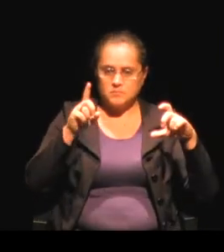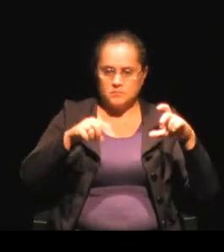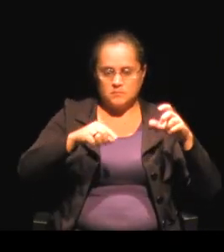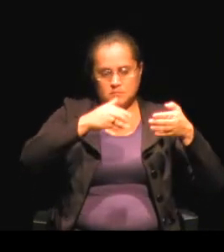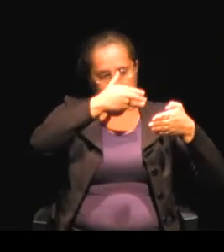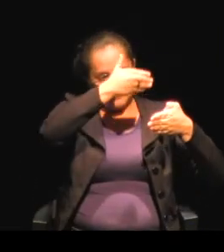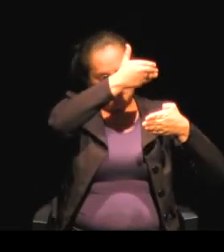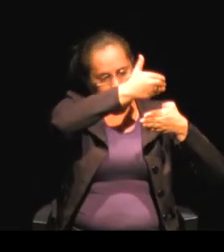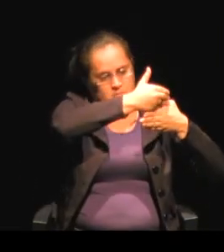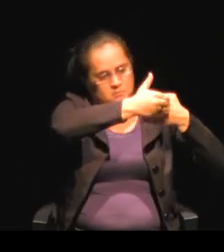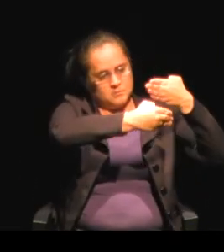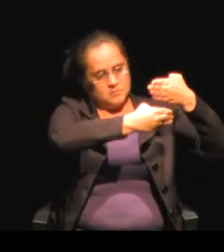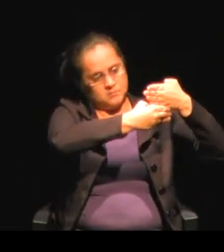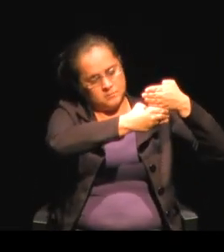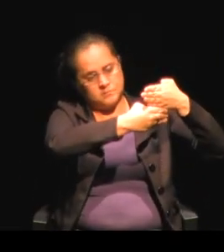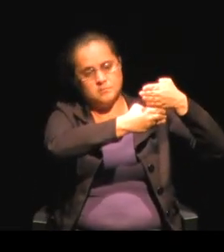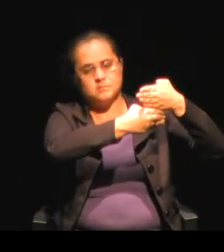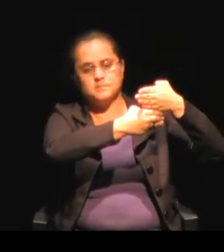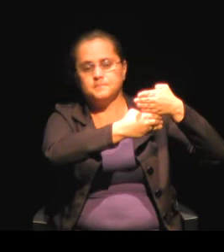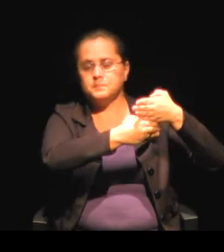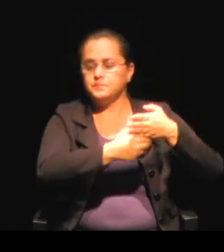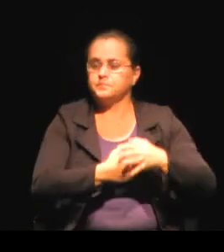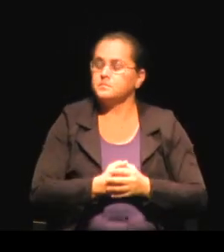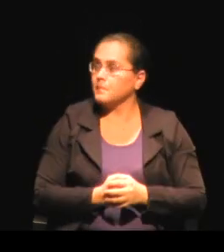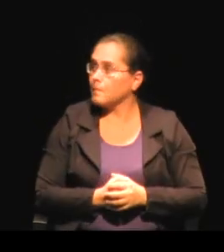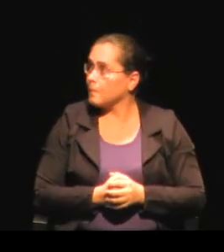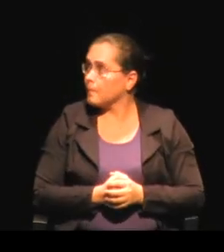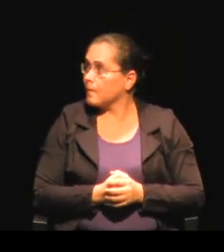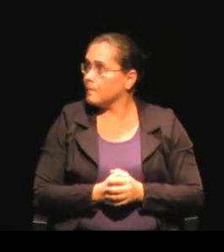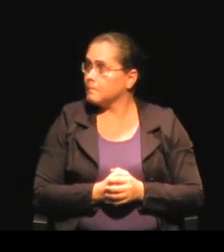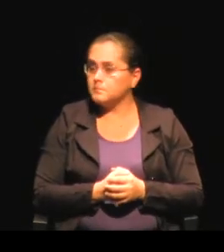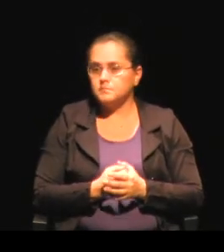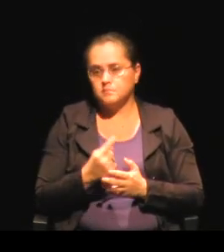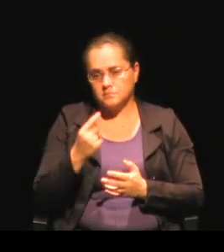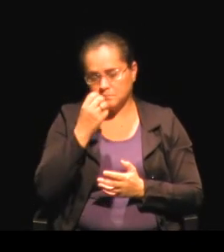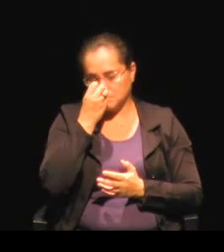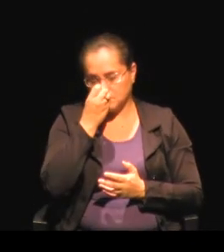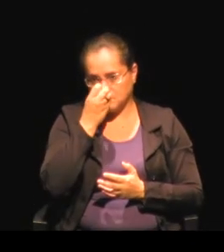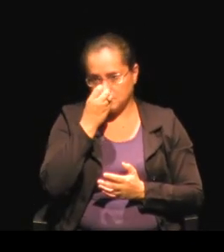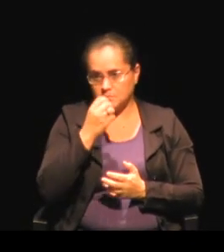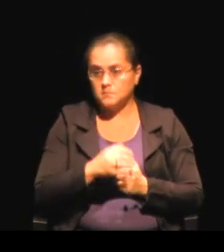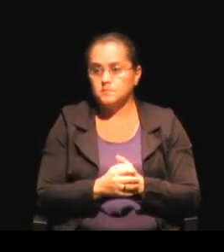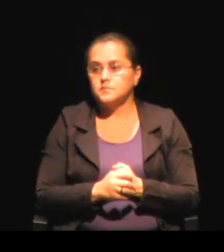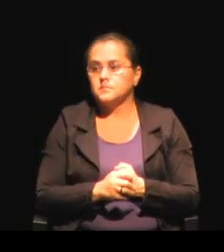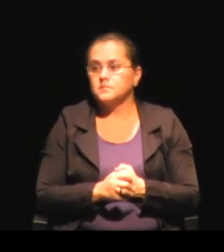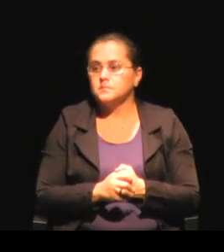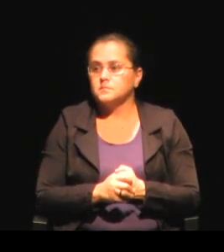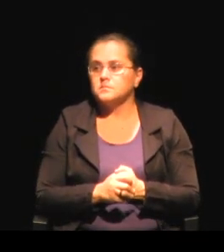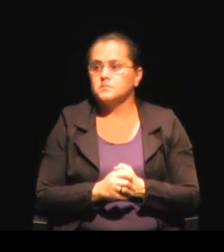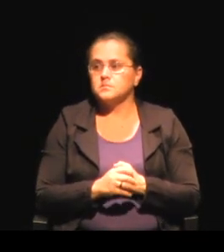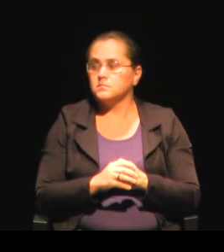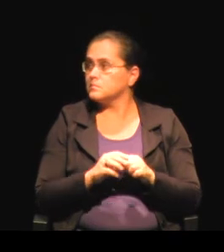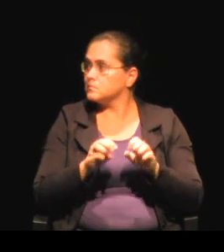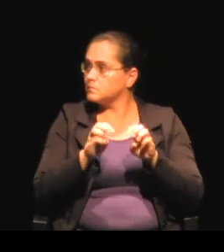A cidade anoitecendo lá, essa foto do Nelson Con, eu gosto bastante porque esse é a sala de concertos,